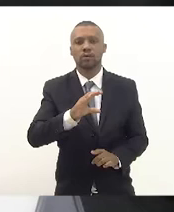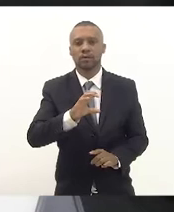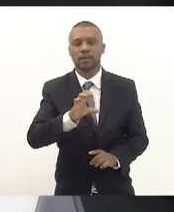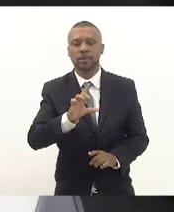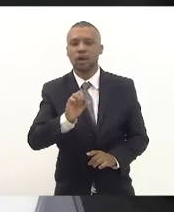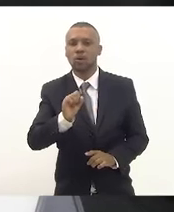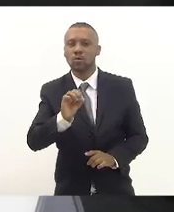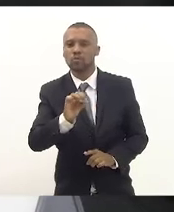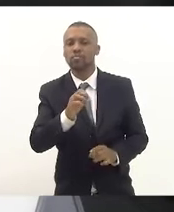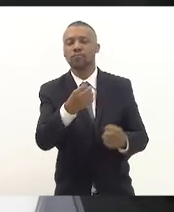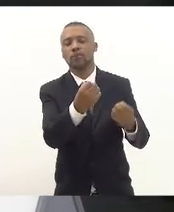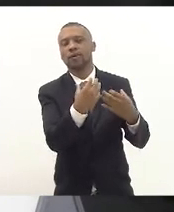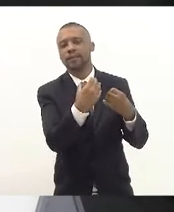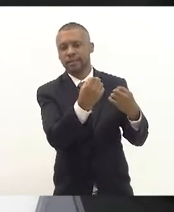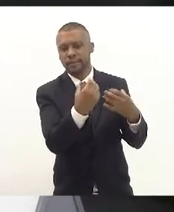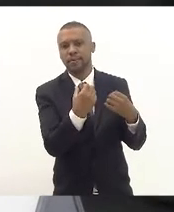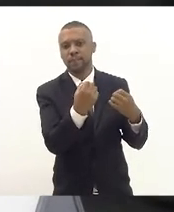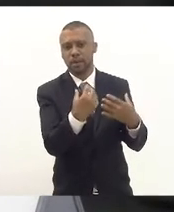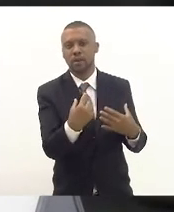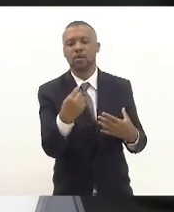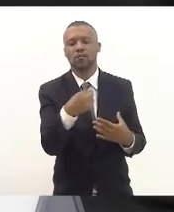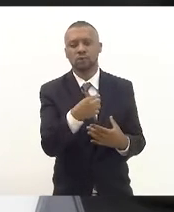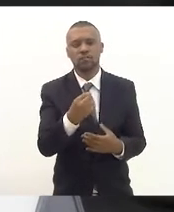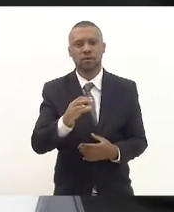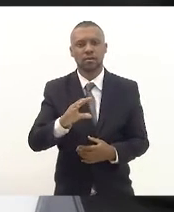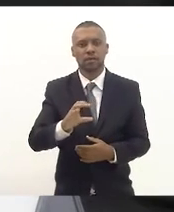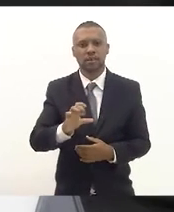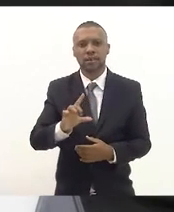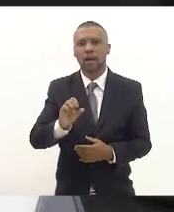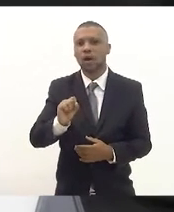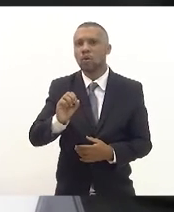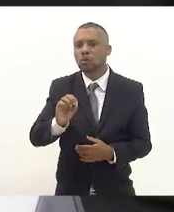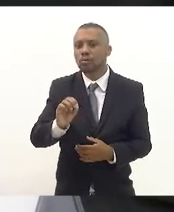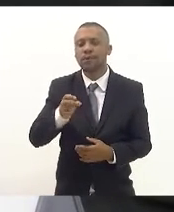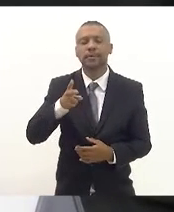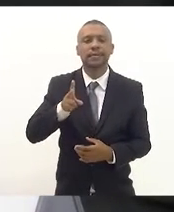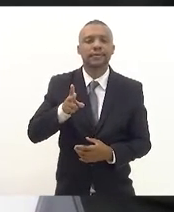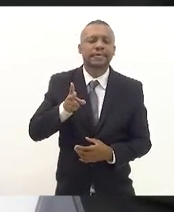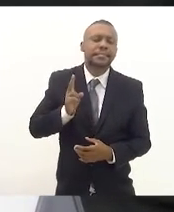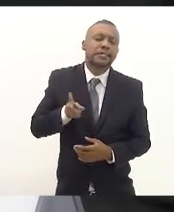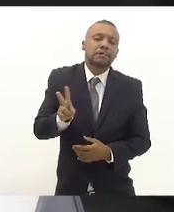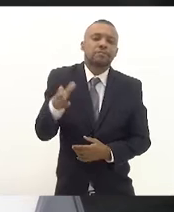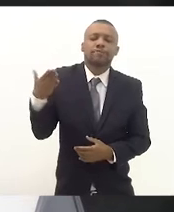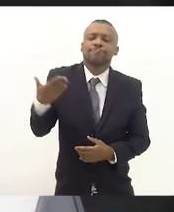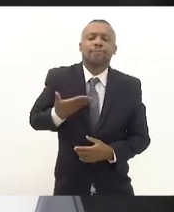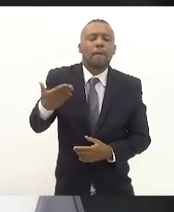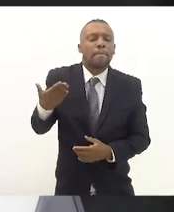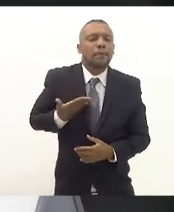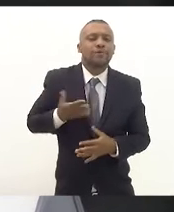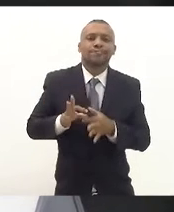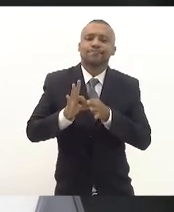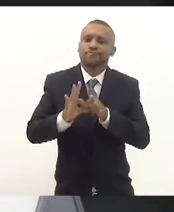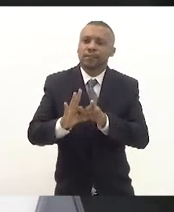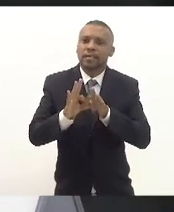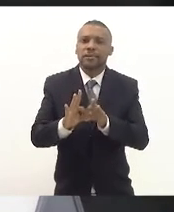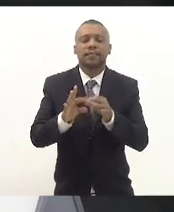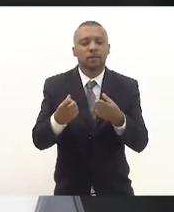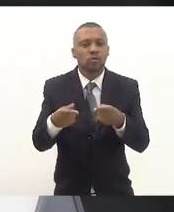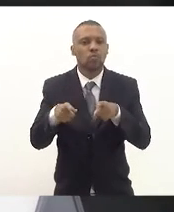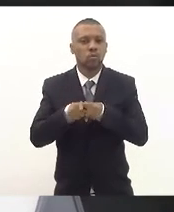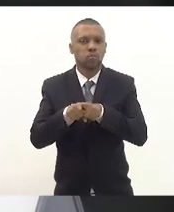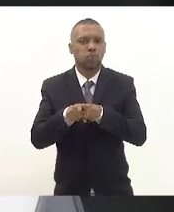e é por esse ensinamento Celso que sempre foi um grande amigo um grande parceiro